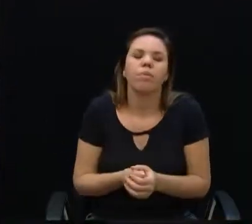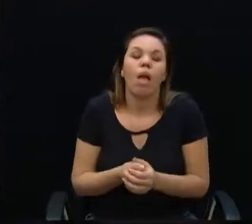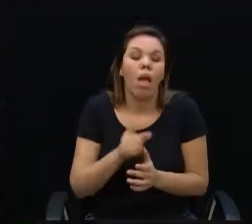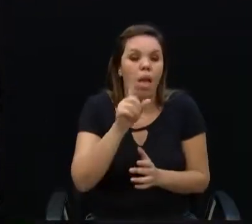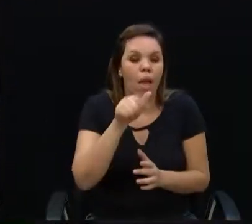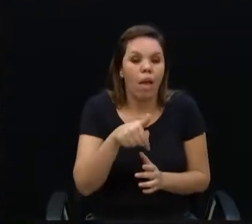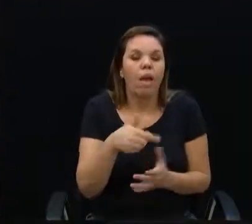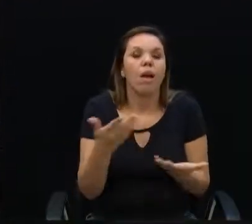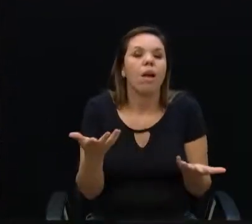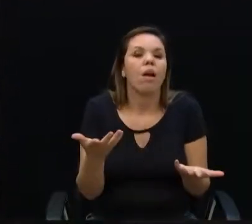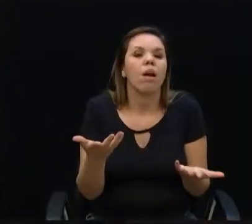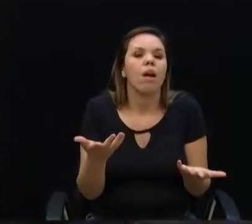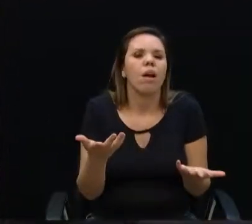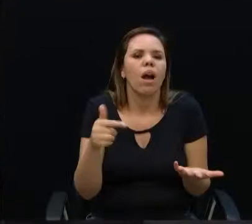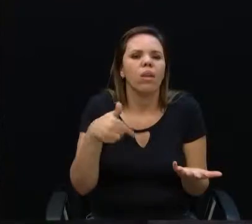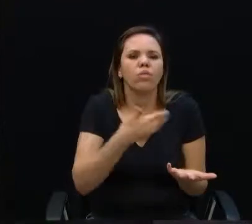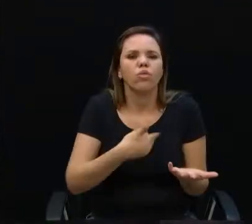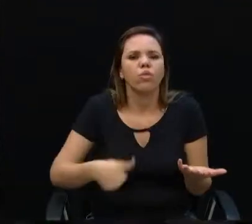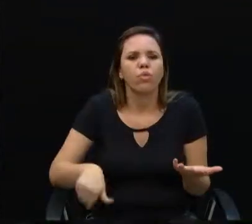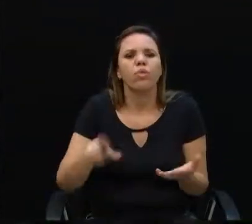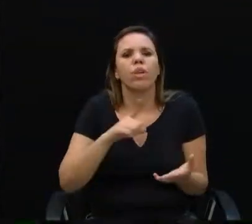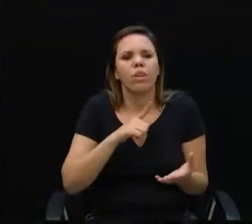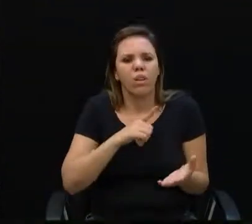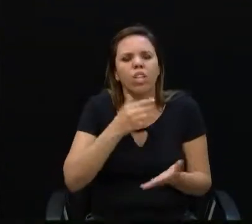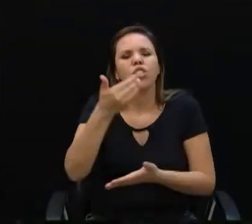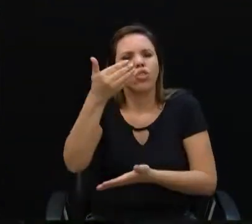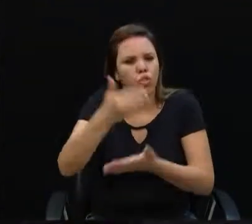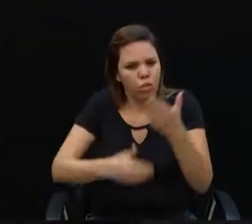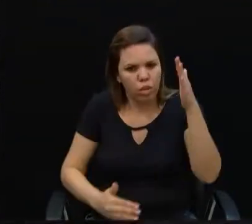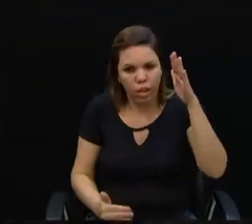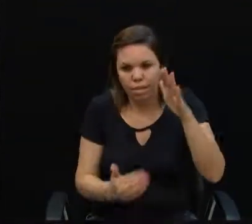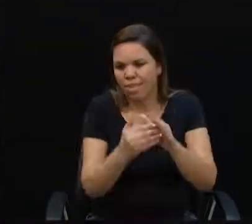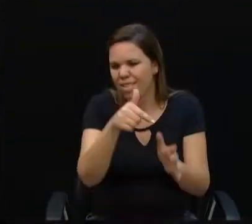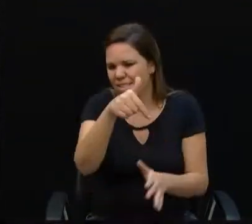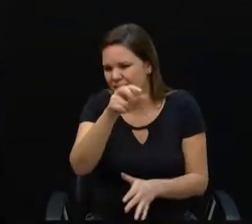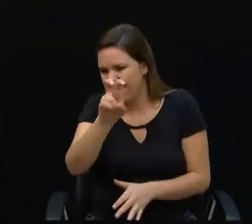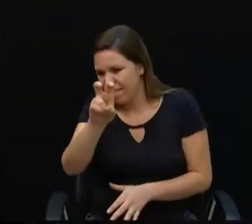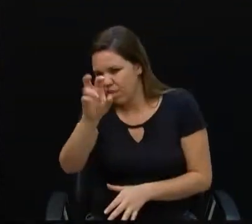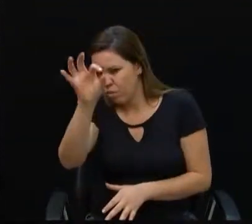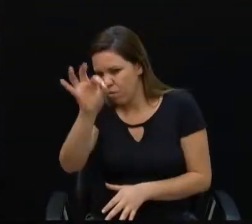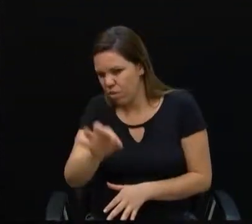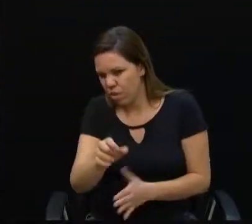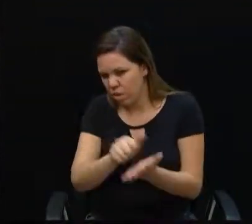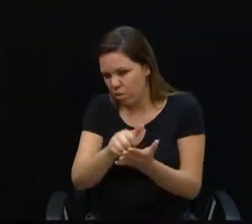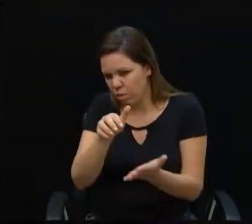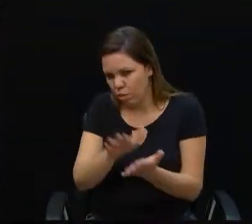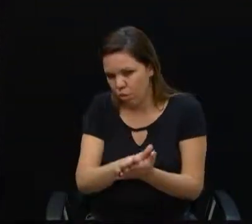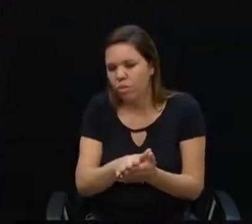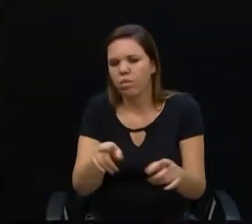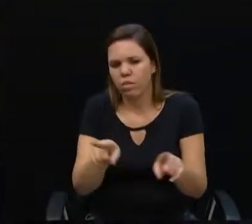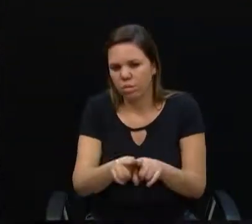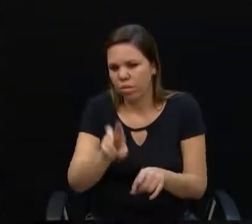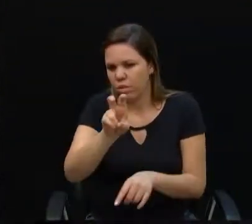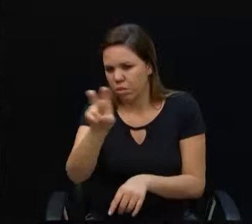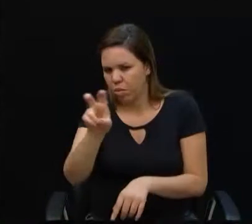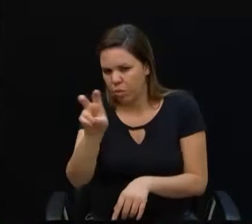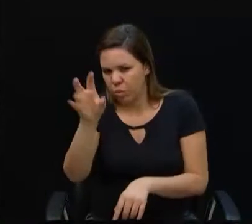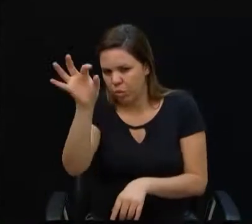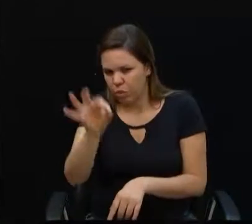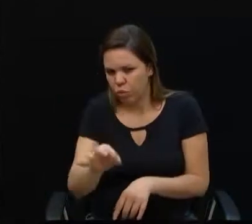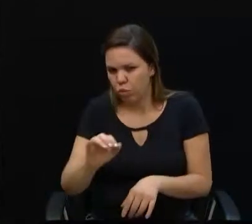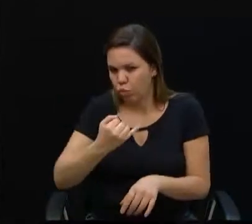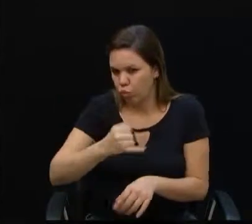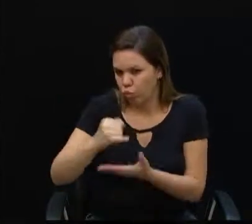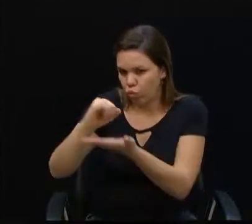projeto do Executivo, o Refis oferece descontos de até 75% nas multas e até 55%